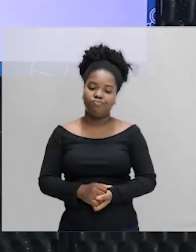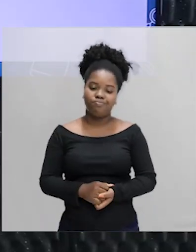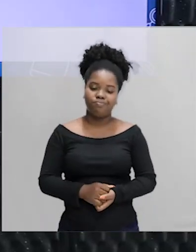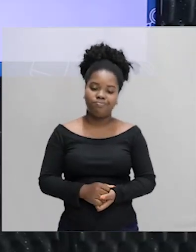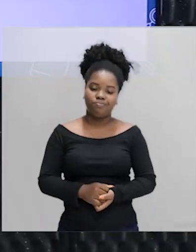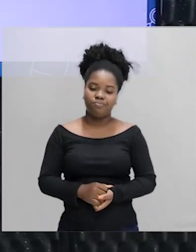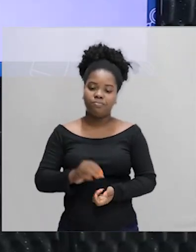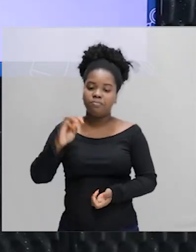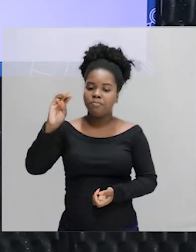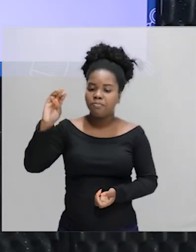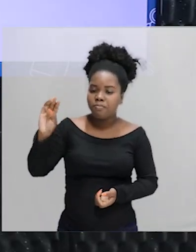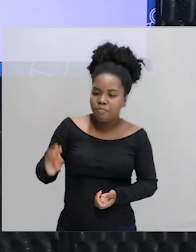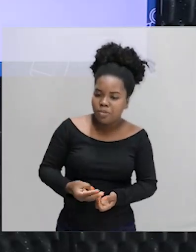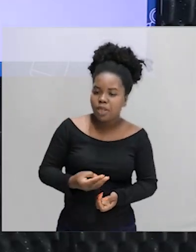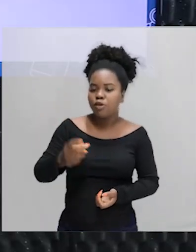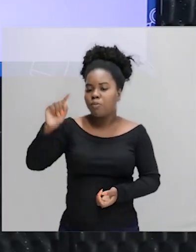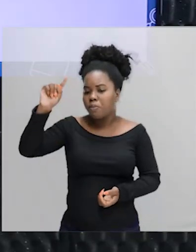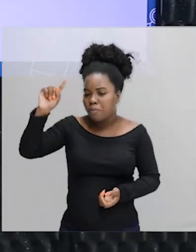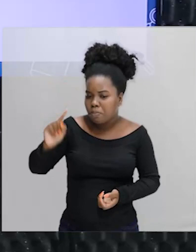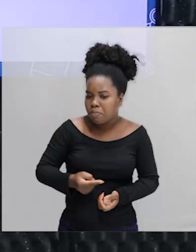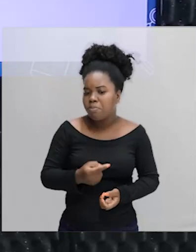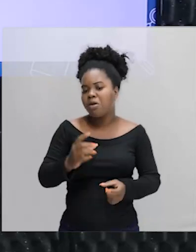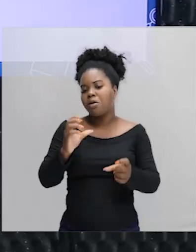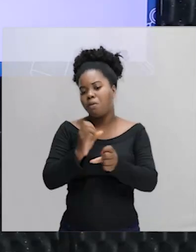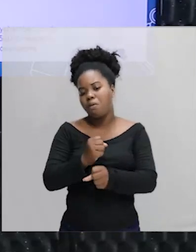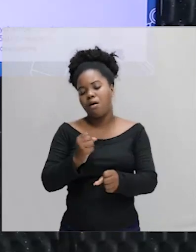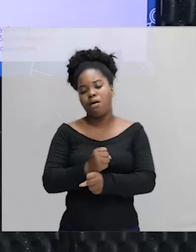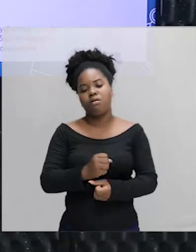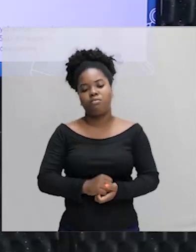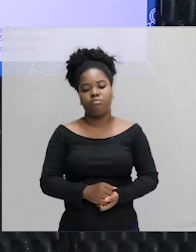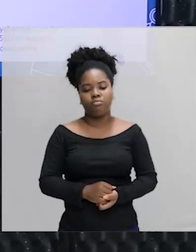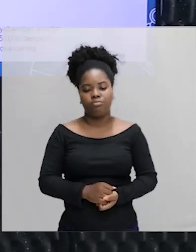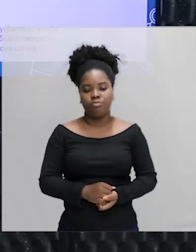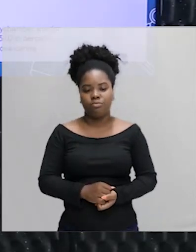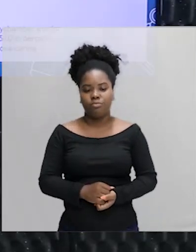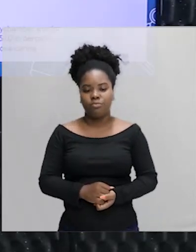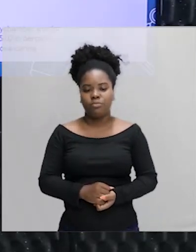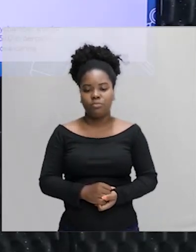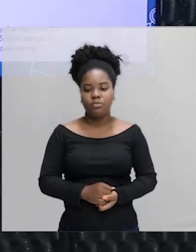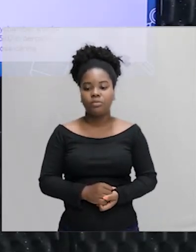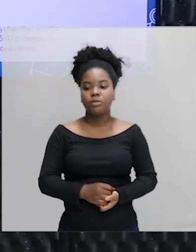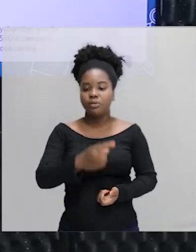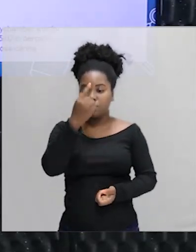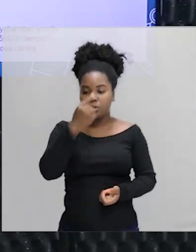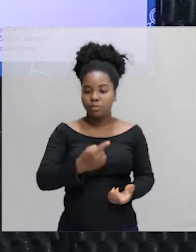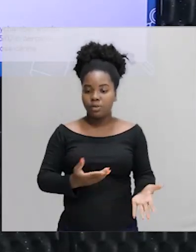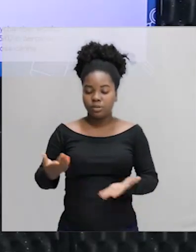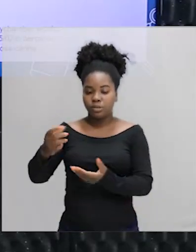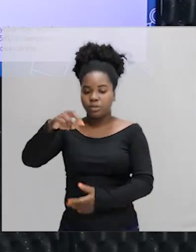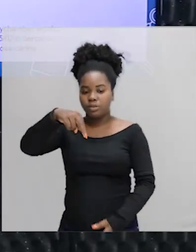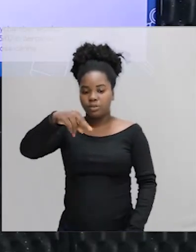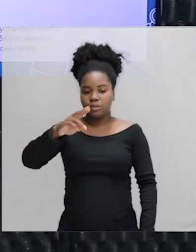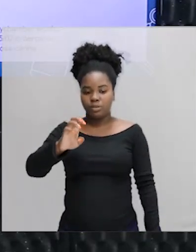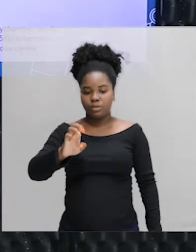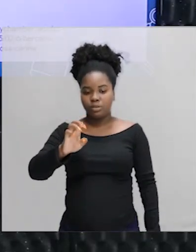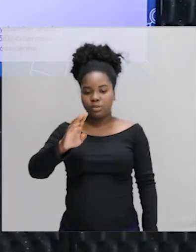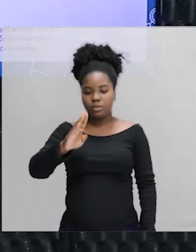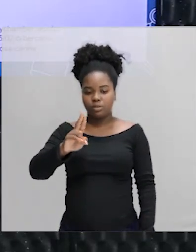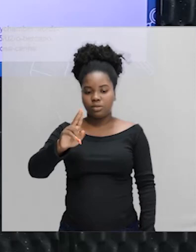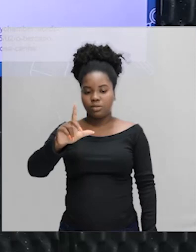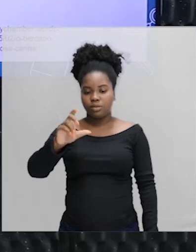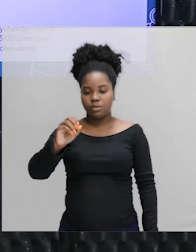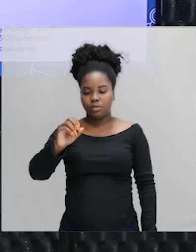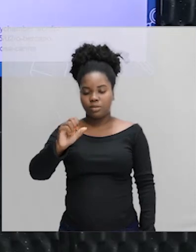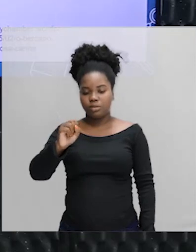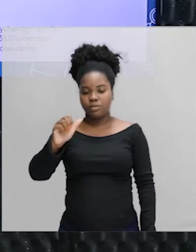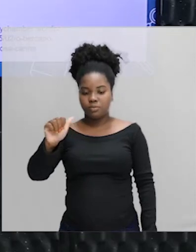acontece de centenas de milhares de anos, tá, ok? Então essas são as nebulosas, né? Que é